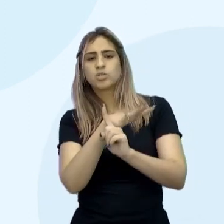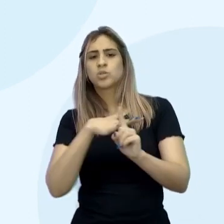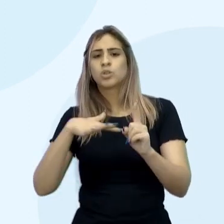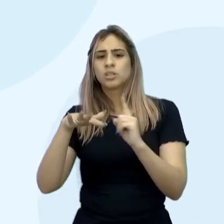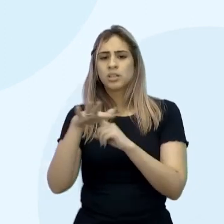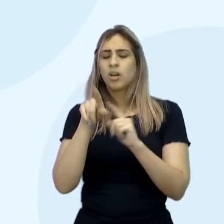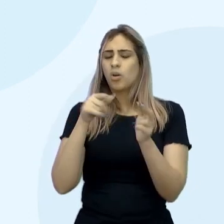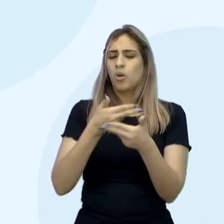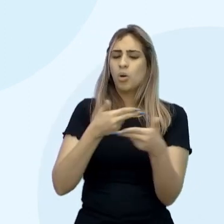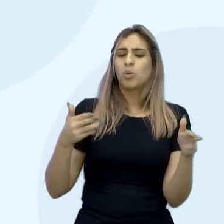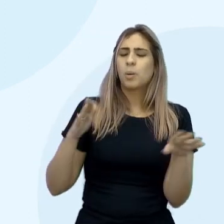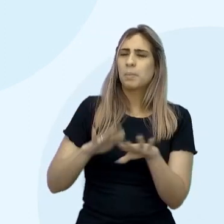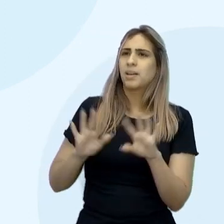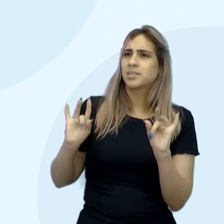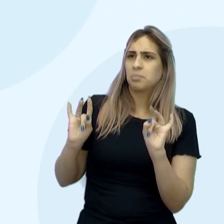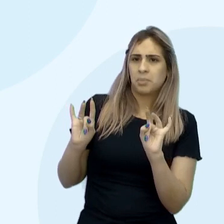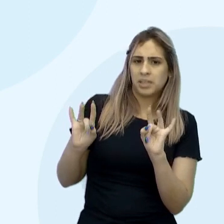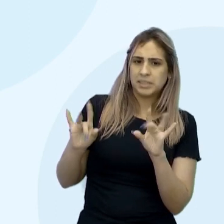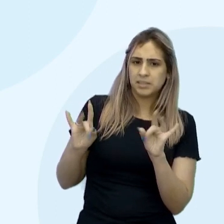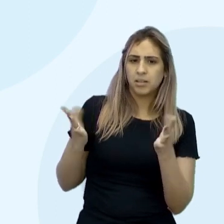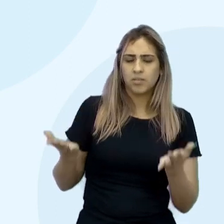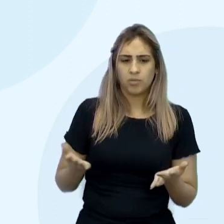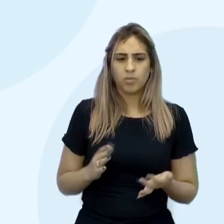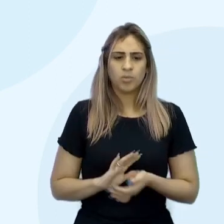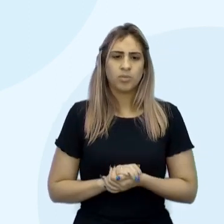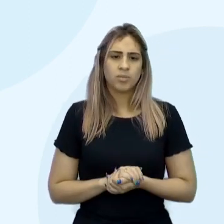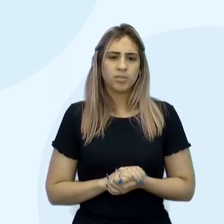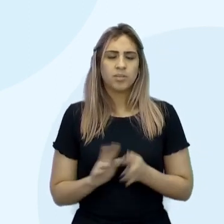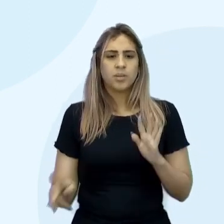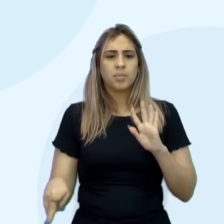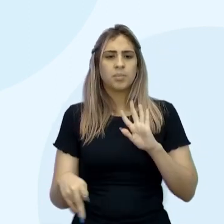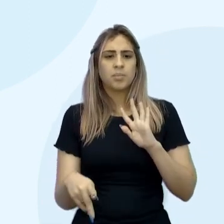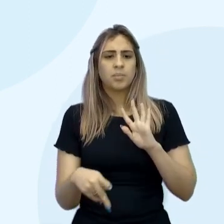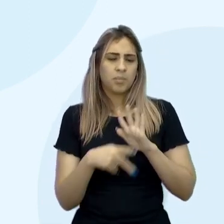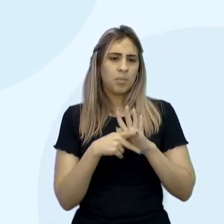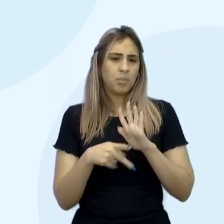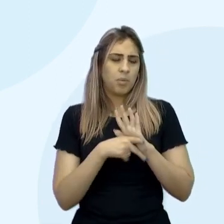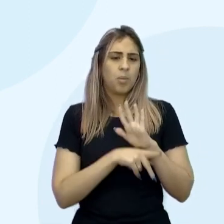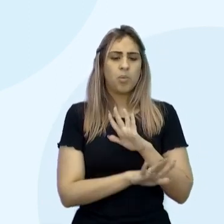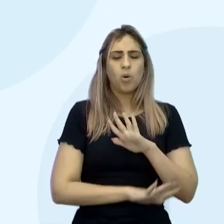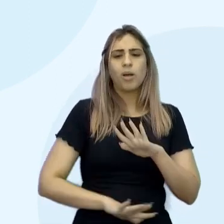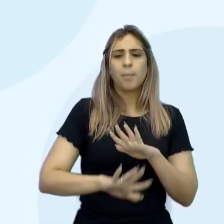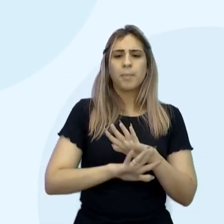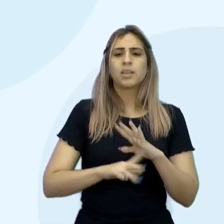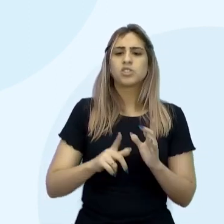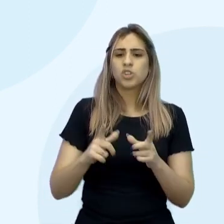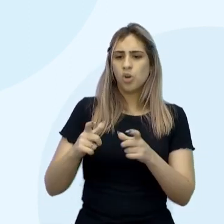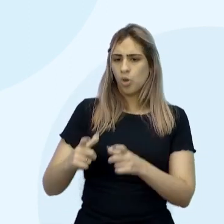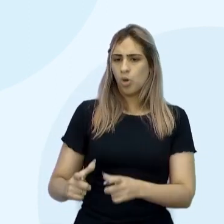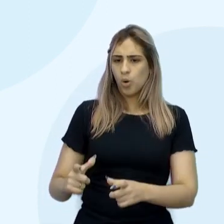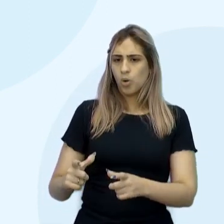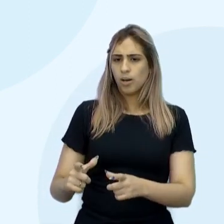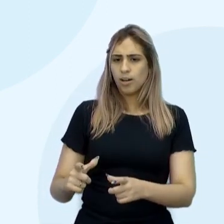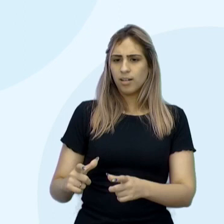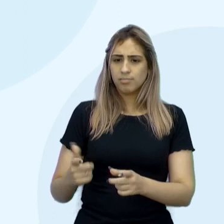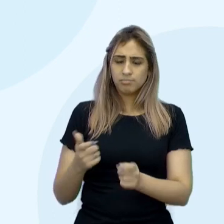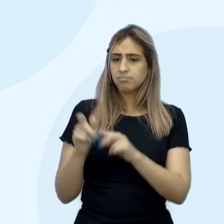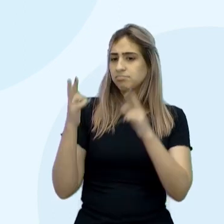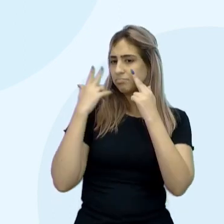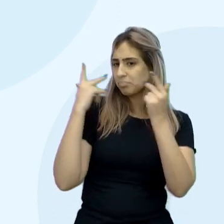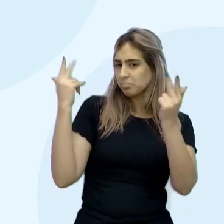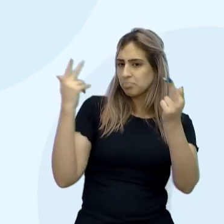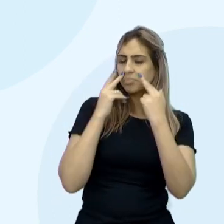ou algo mais específico, né, que seja próprio até do seu próprio ambiente local aí, ficando naturalmente ao